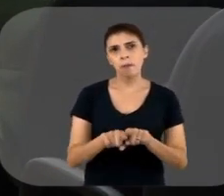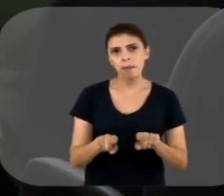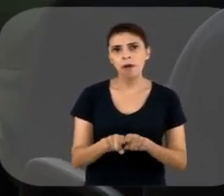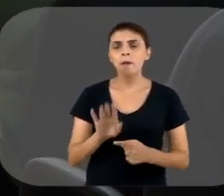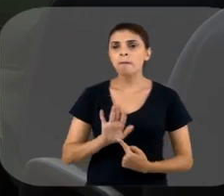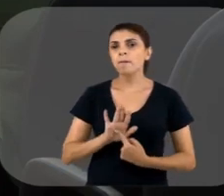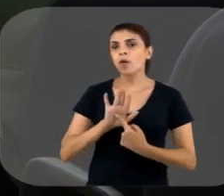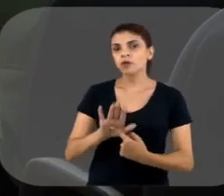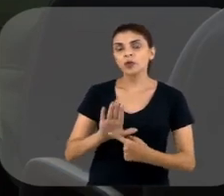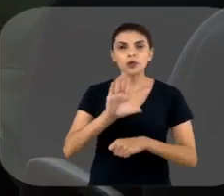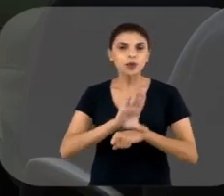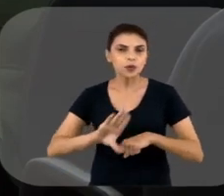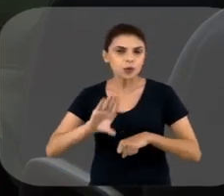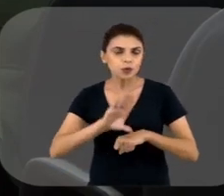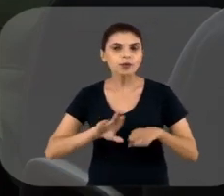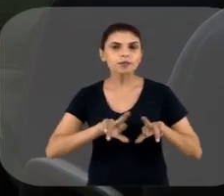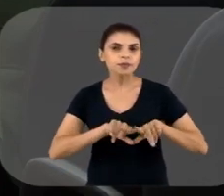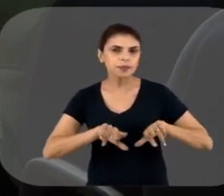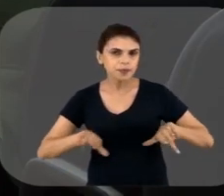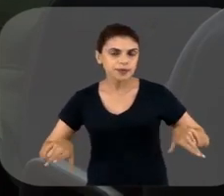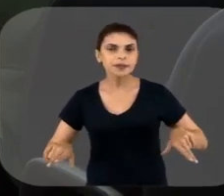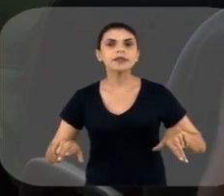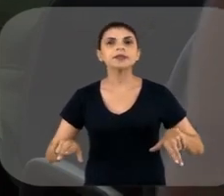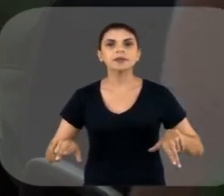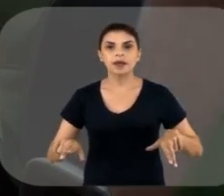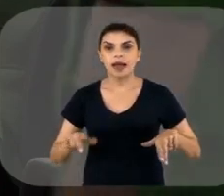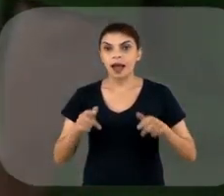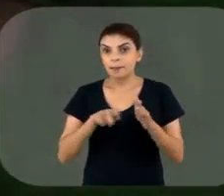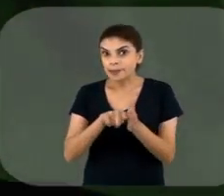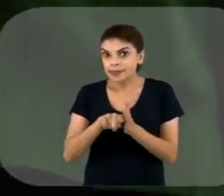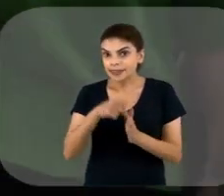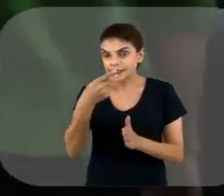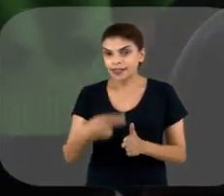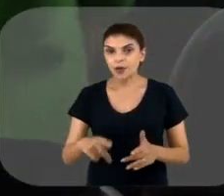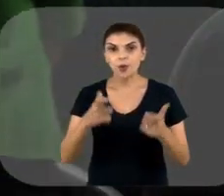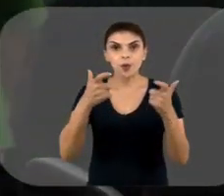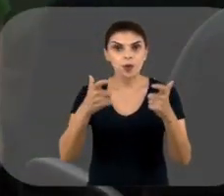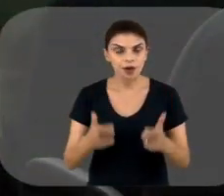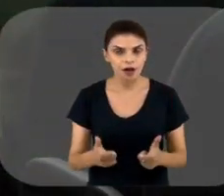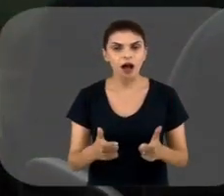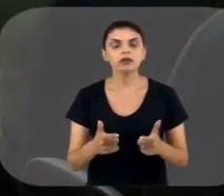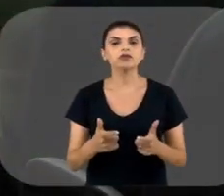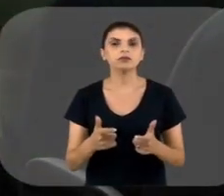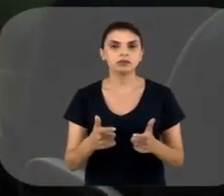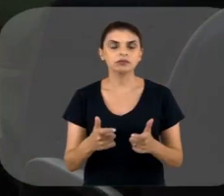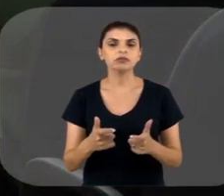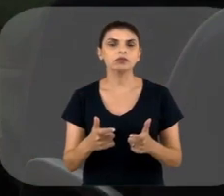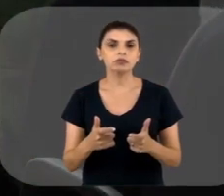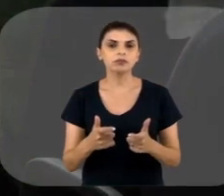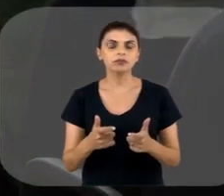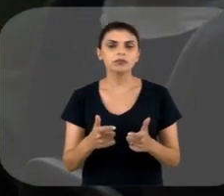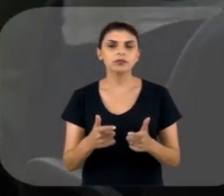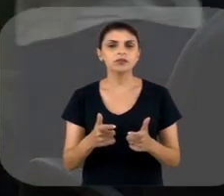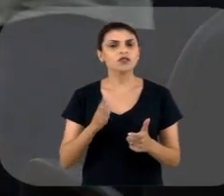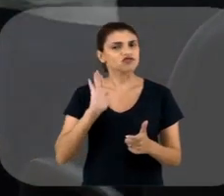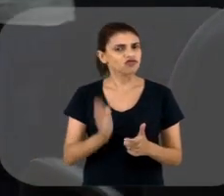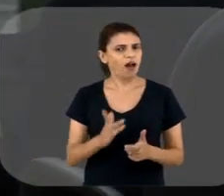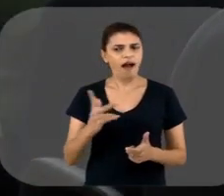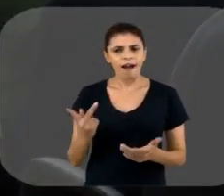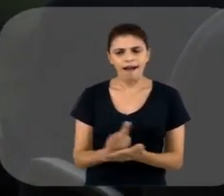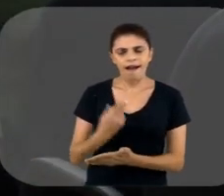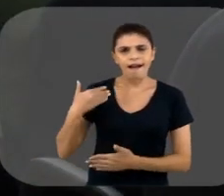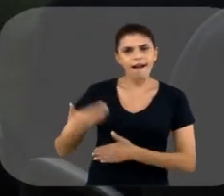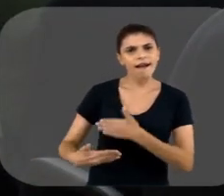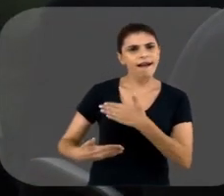mas, como a Ana disse, não é nada exclusivo do campus, é o formato MOOC que já é,